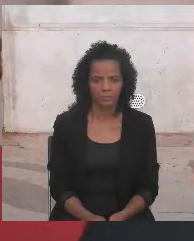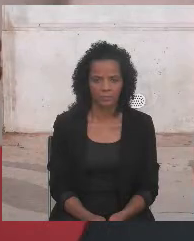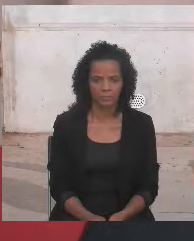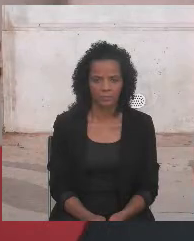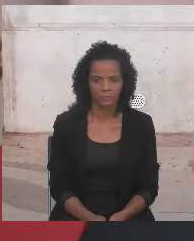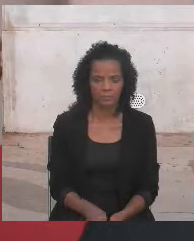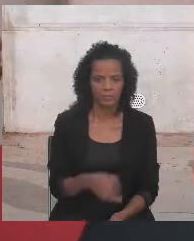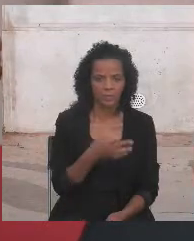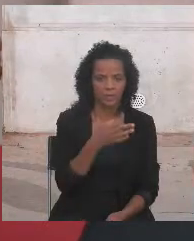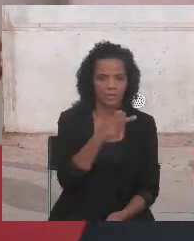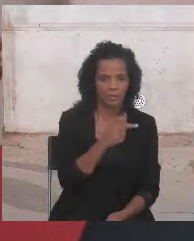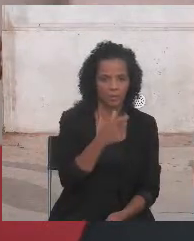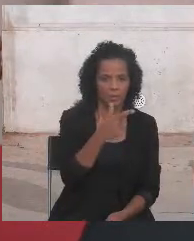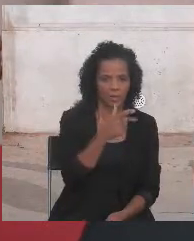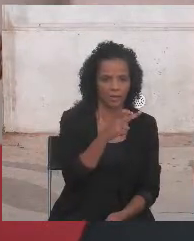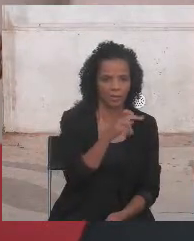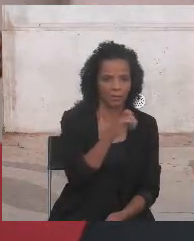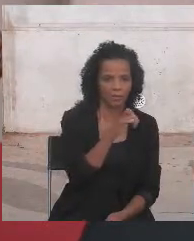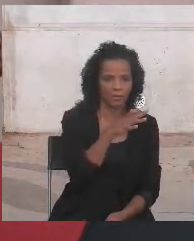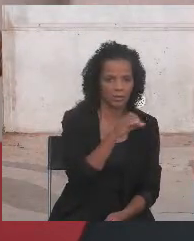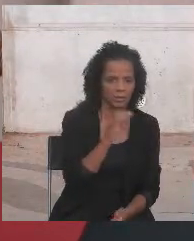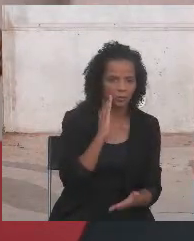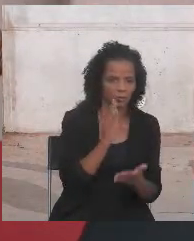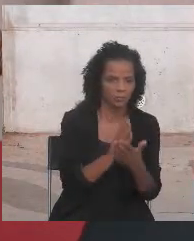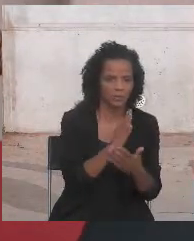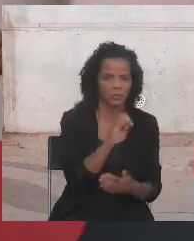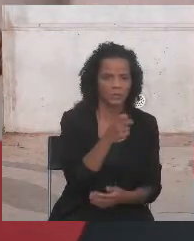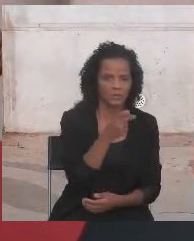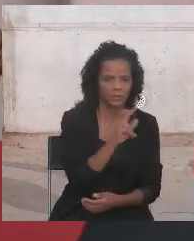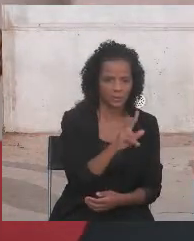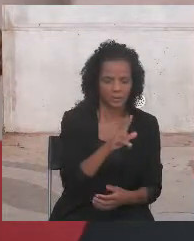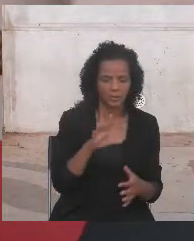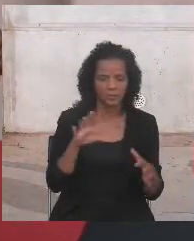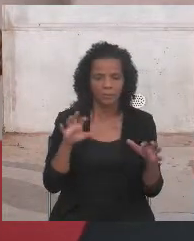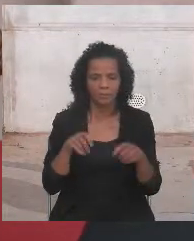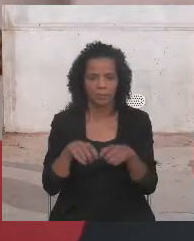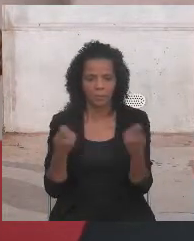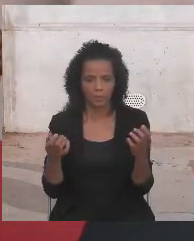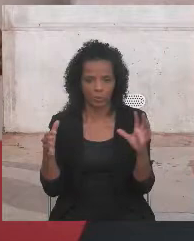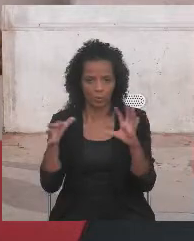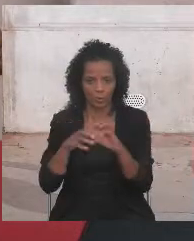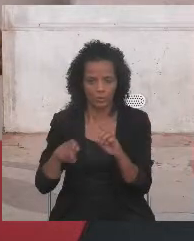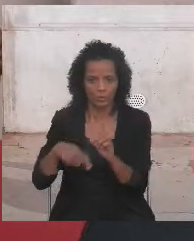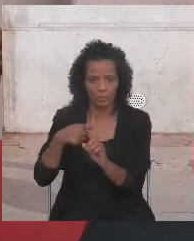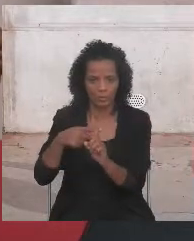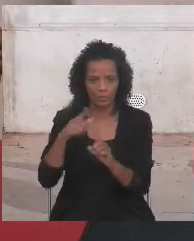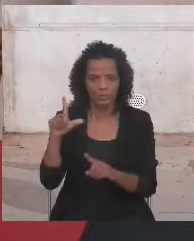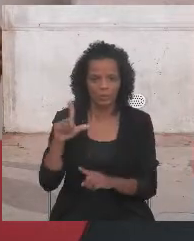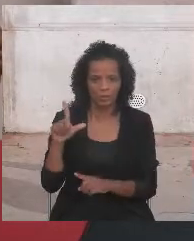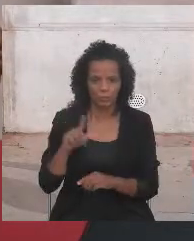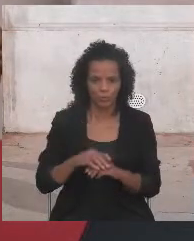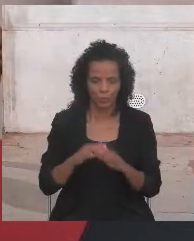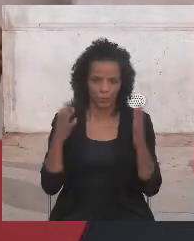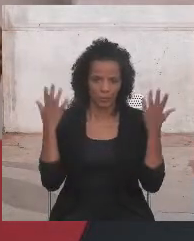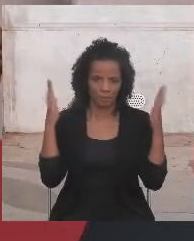Patrocínio Conceição Alves Val César, Coligação Mais Lisboa.